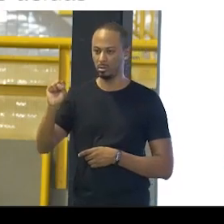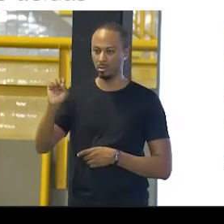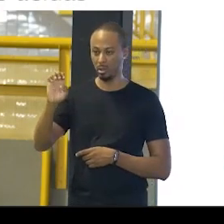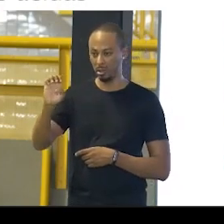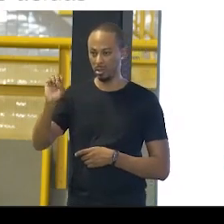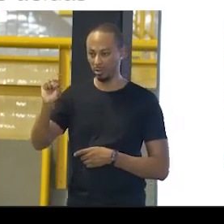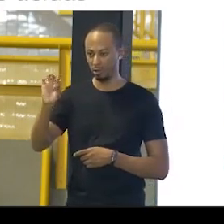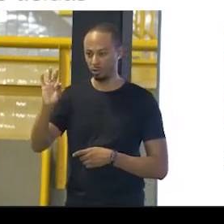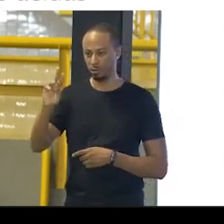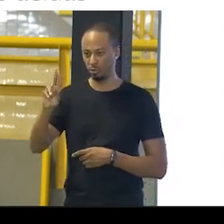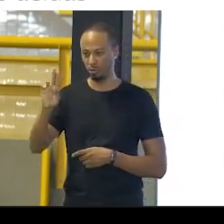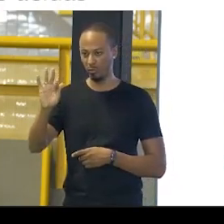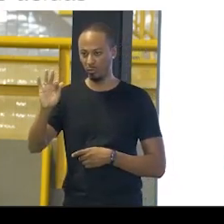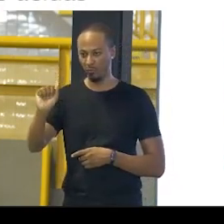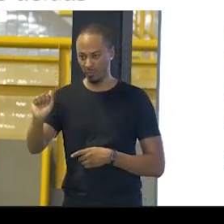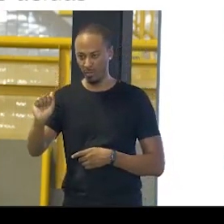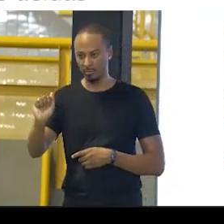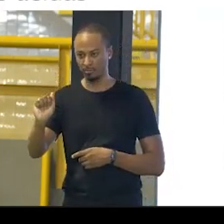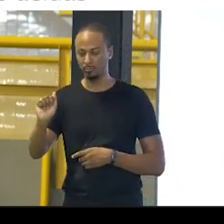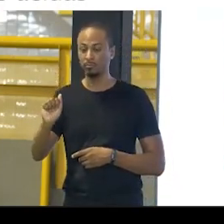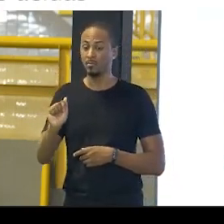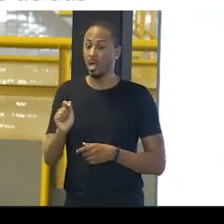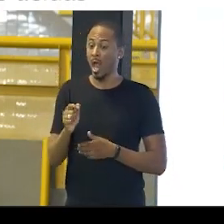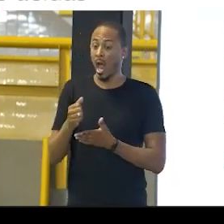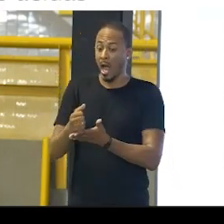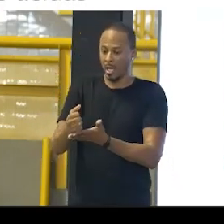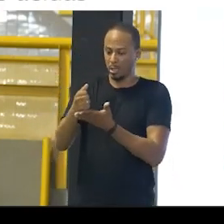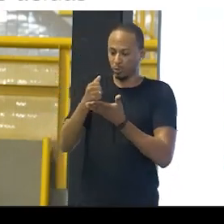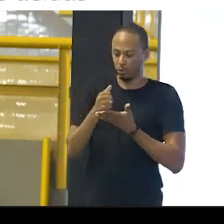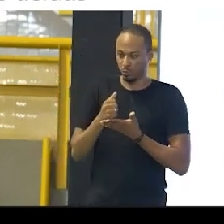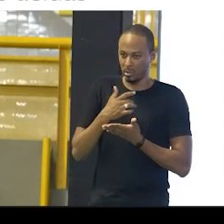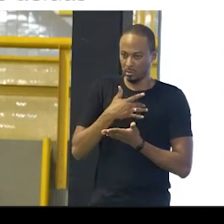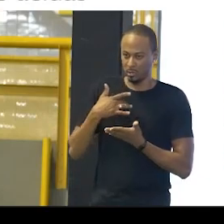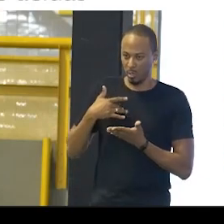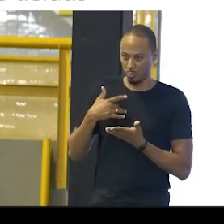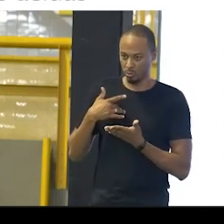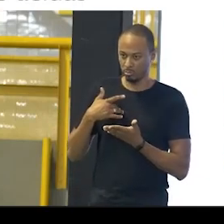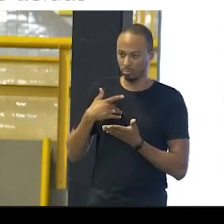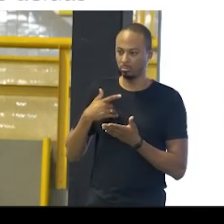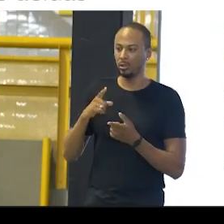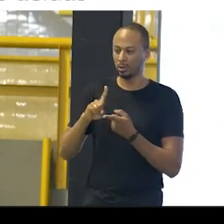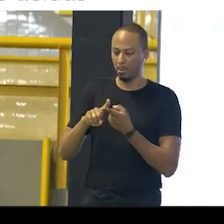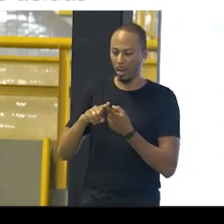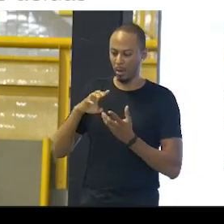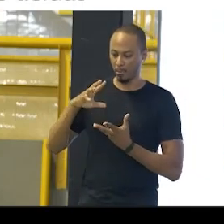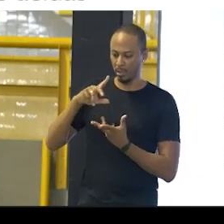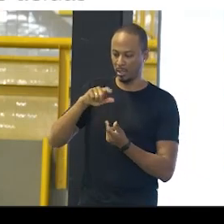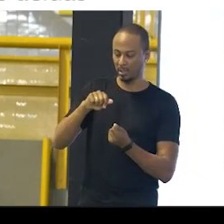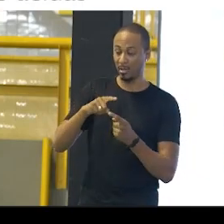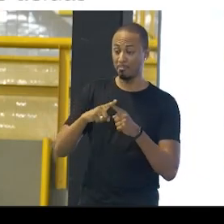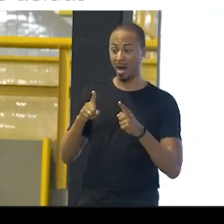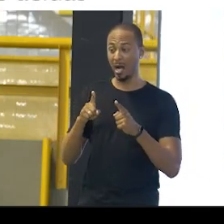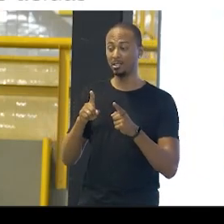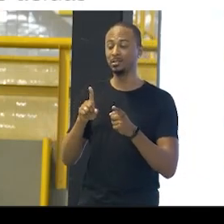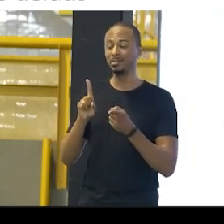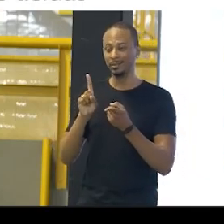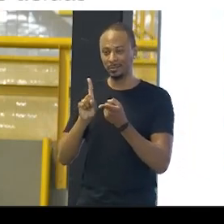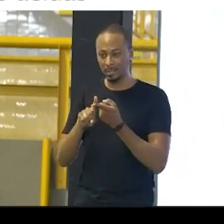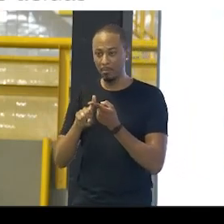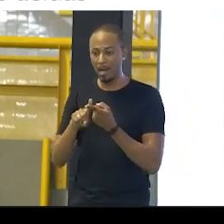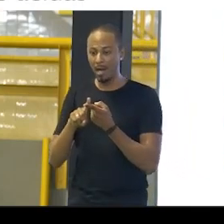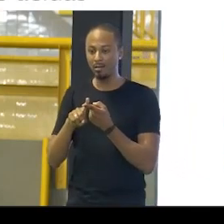estufa do bem. Parte da radiação solar fica aqui e aquece o planeta para que nós possamos ter a